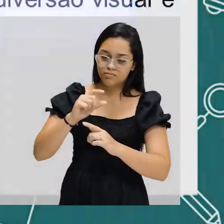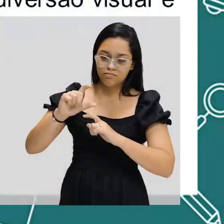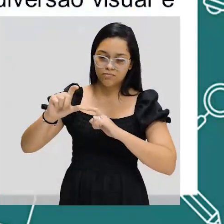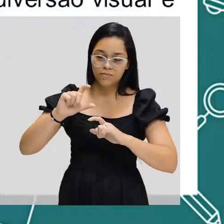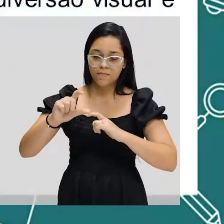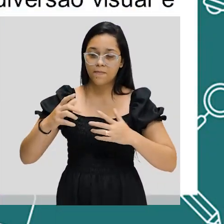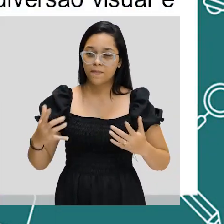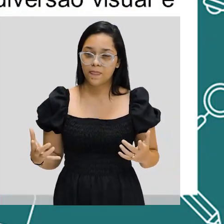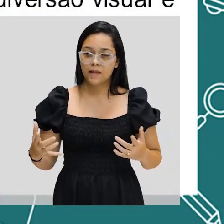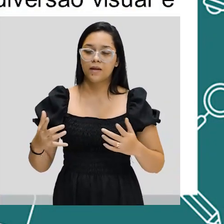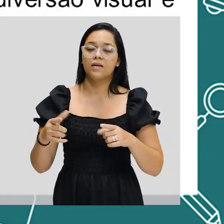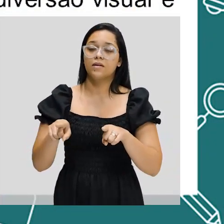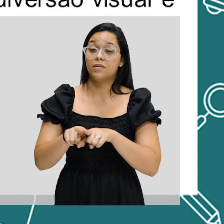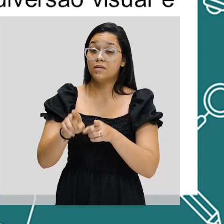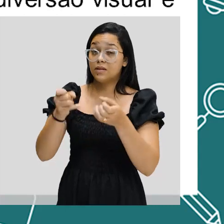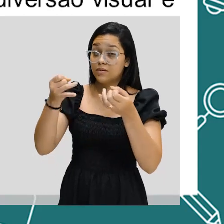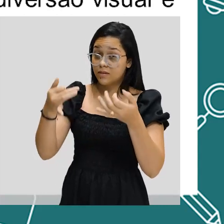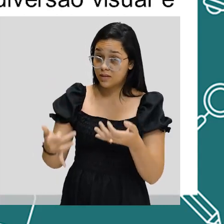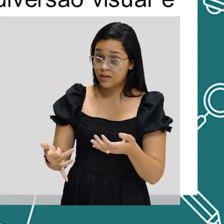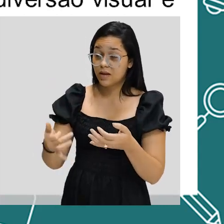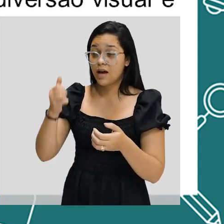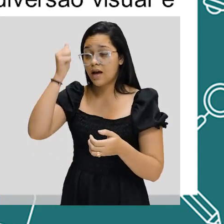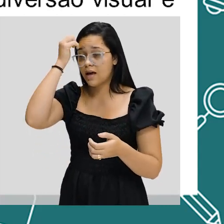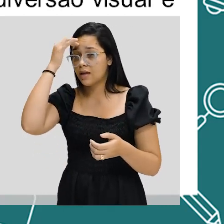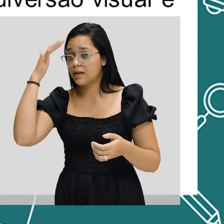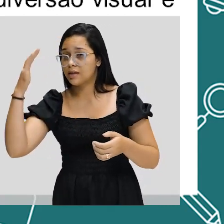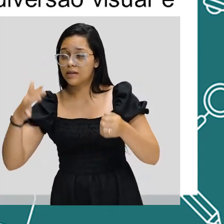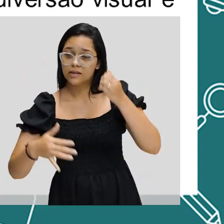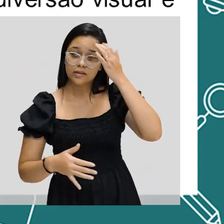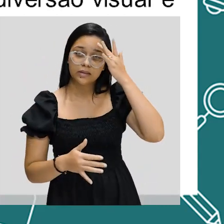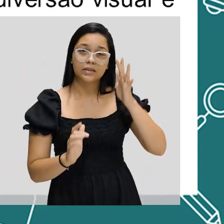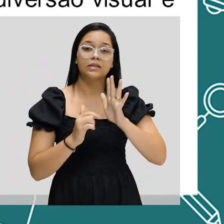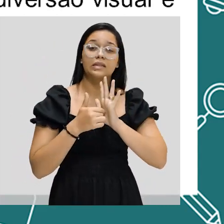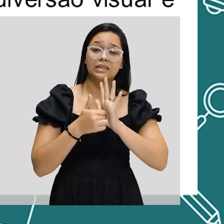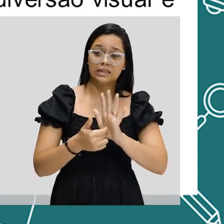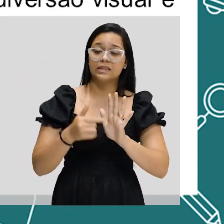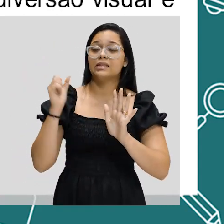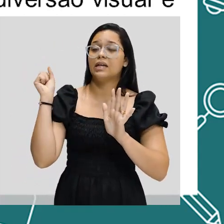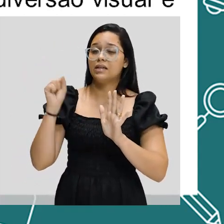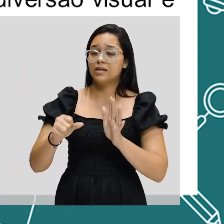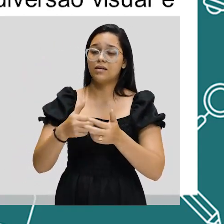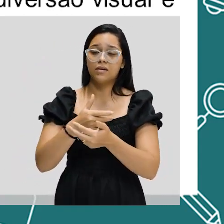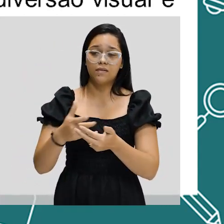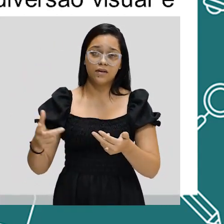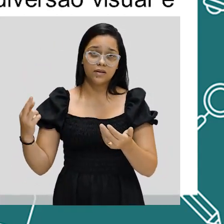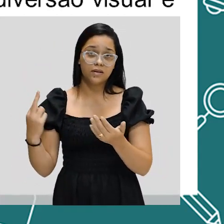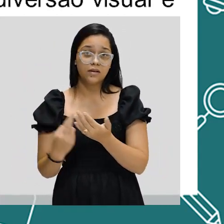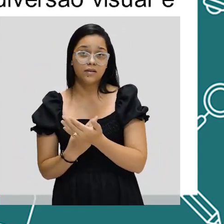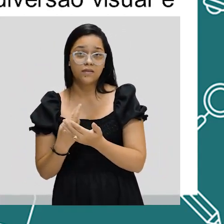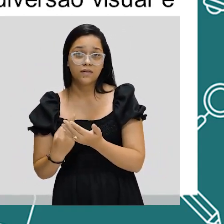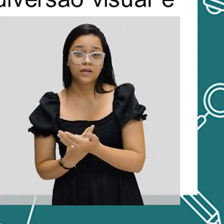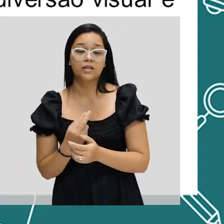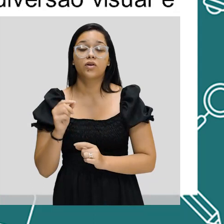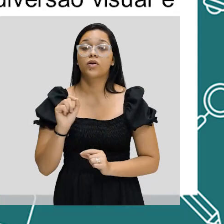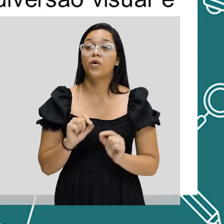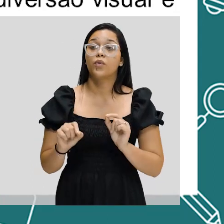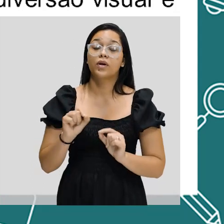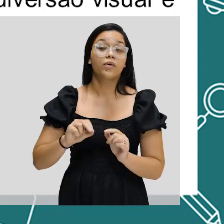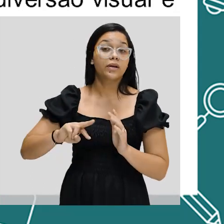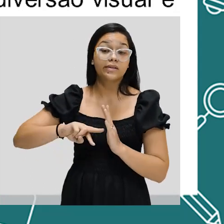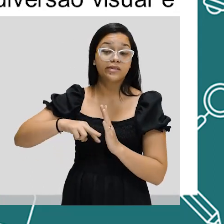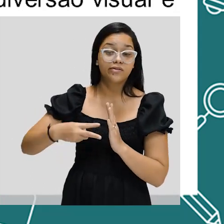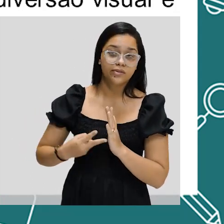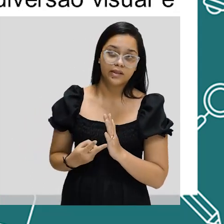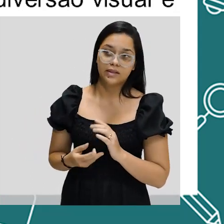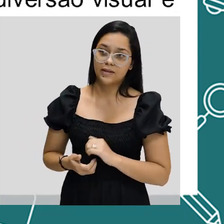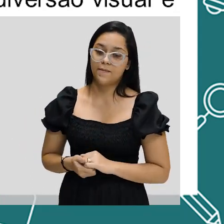Falando de revista em quadrinhos a interjeição ela se apresenta fortemente nas revistas em quadrinhos né que é o que que é uma